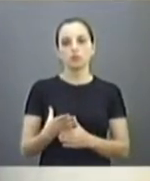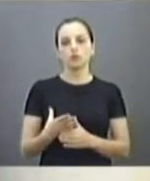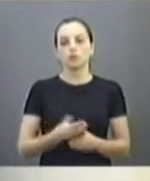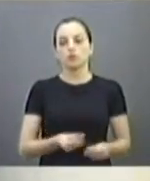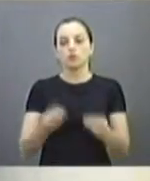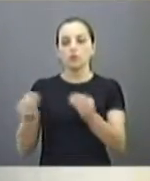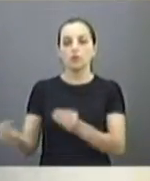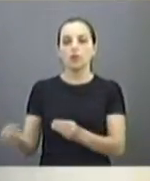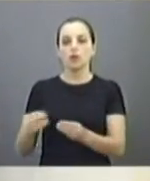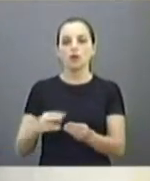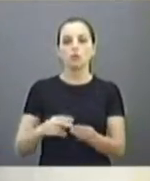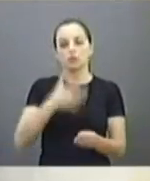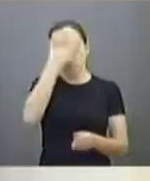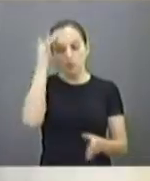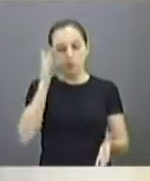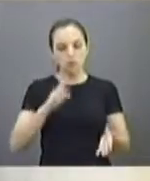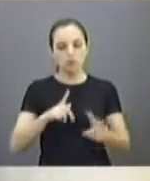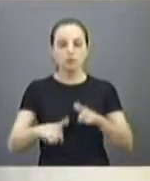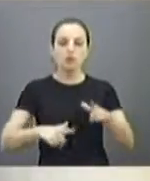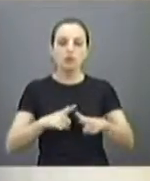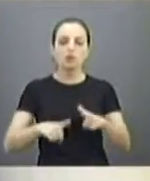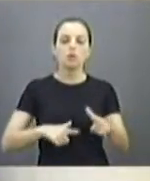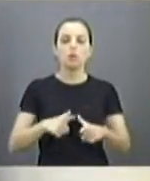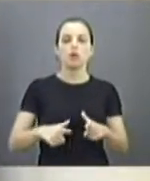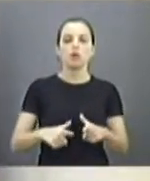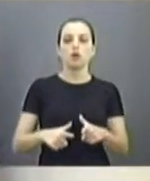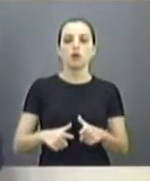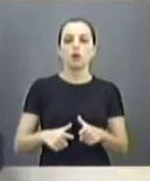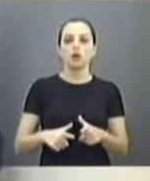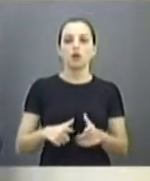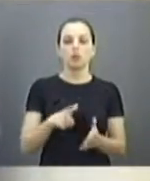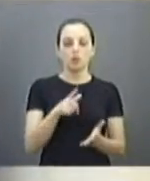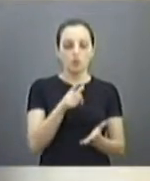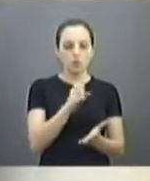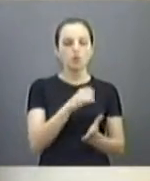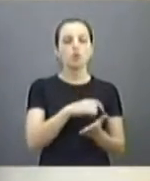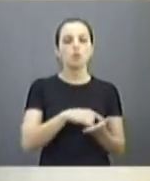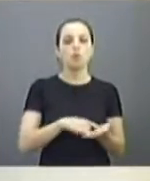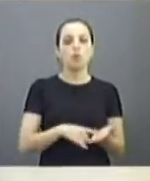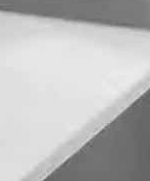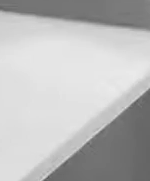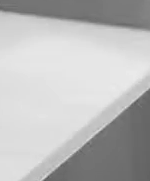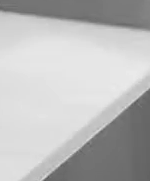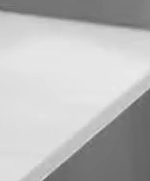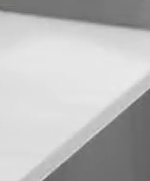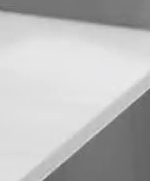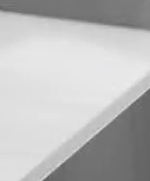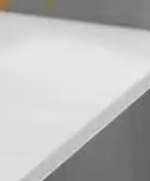servidores o plano de saúde. Tudo isso através do diálogo. Muito obrigado e boa noite.